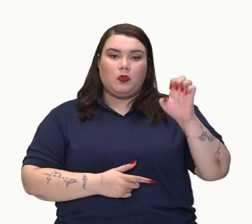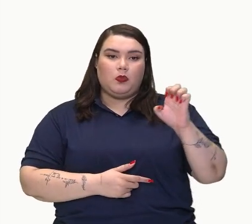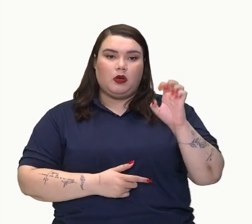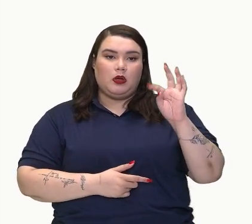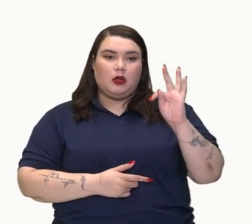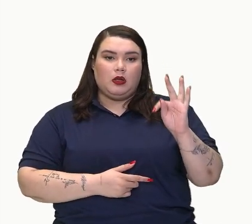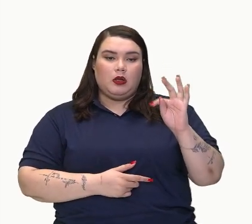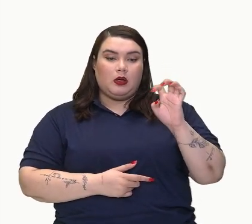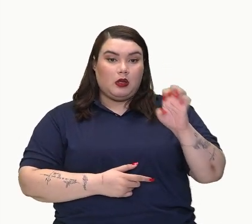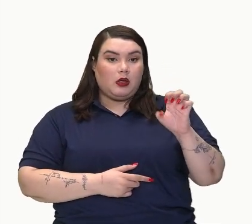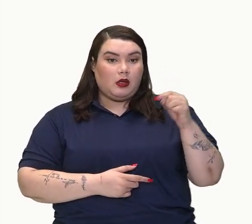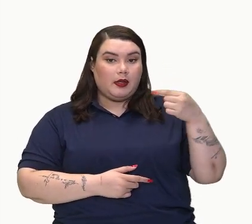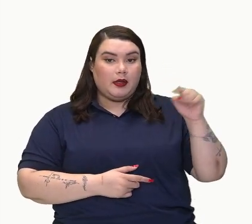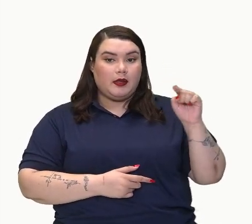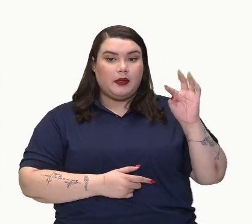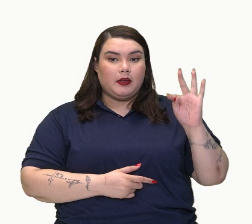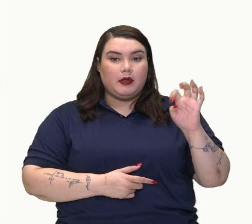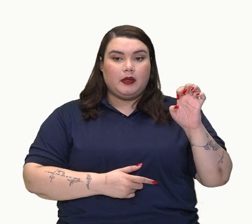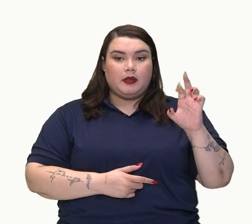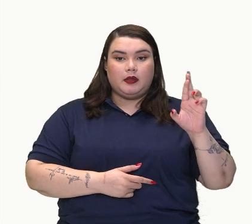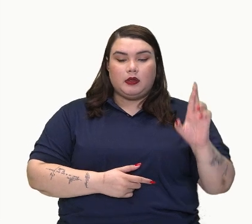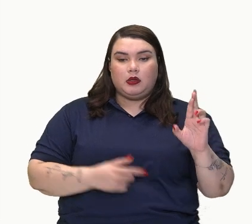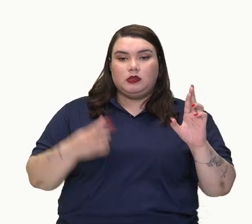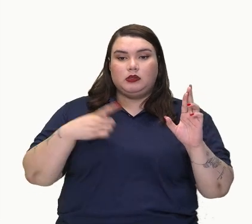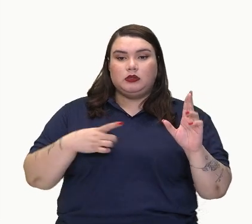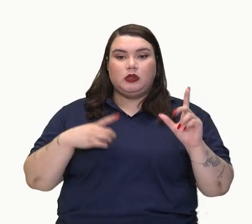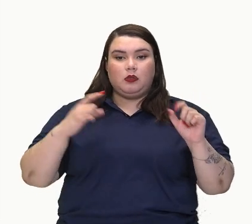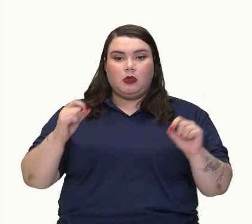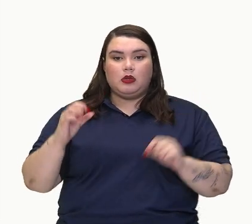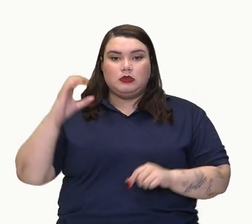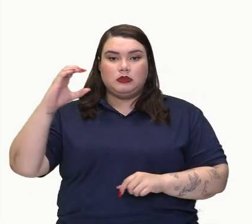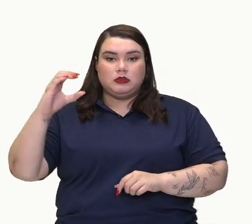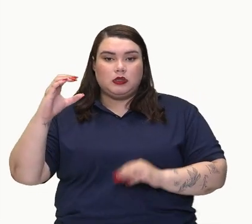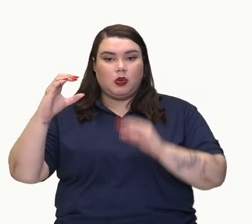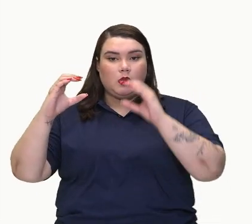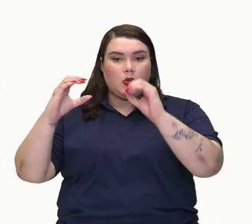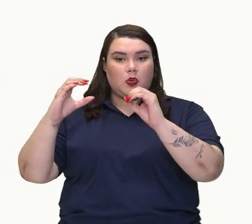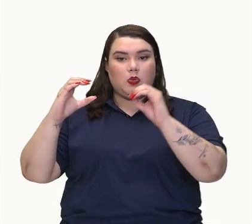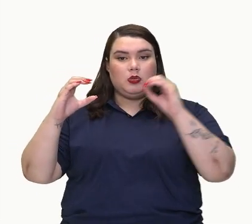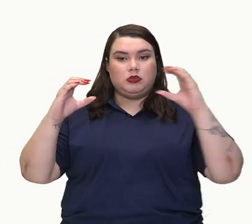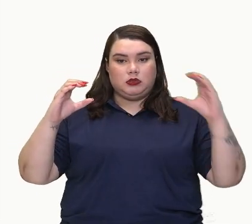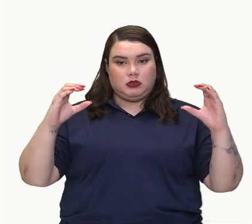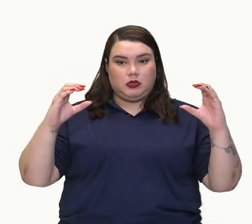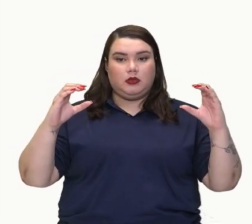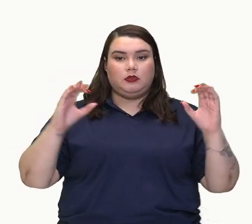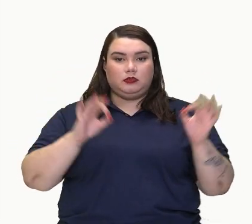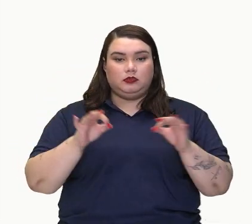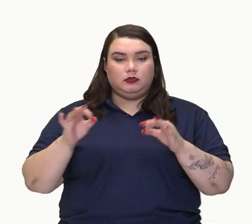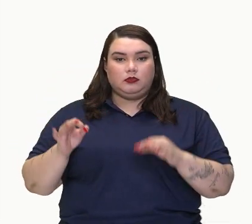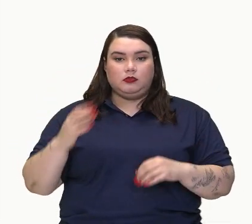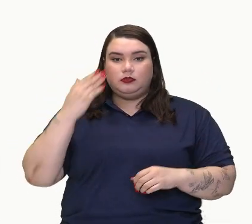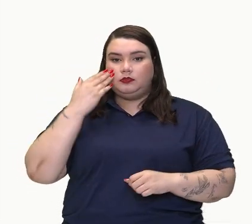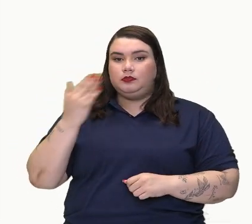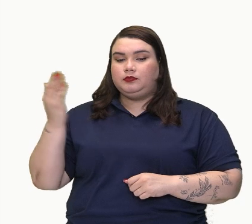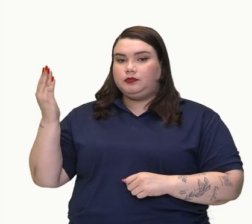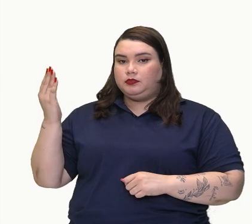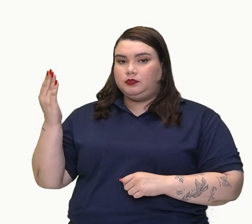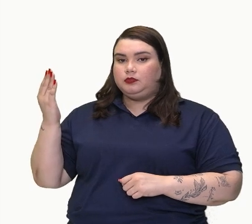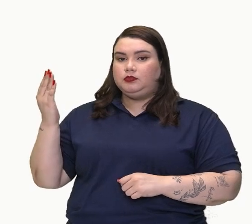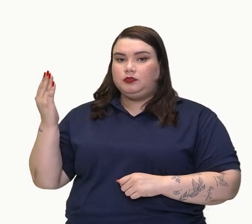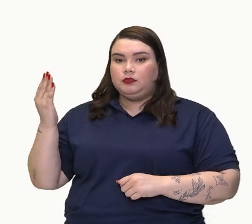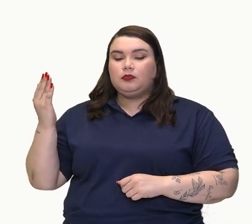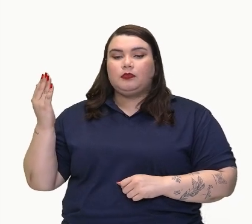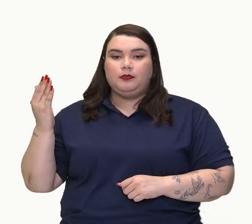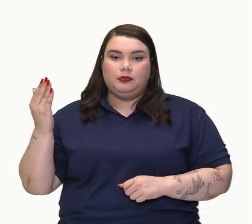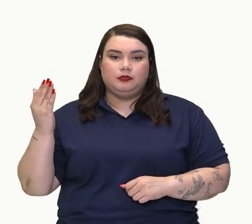aqui, ele tem um oxigênio entre carbonos. Então, se eu tiver esta estrutura, ou seja, um carbono de um lado e um carbono do